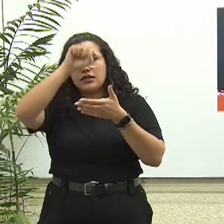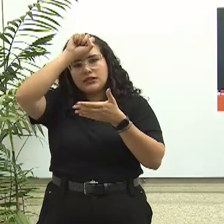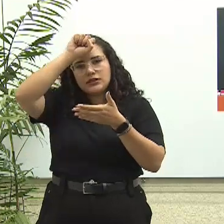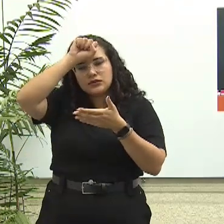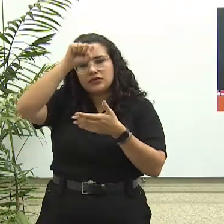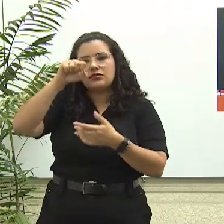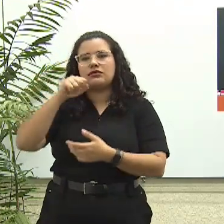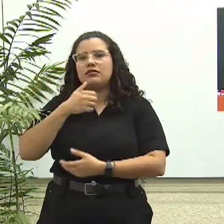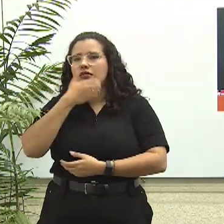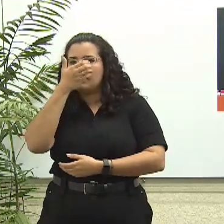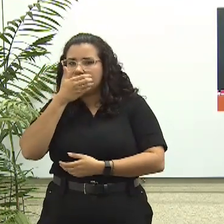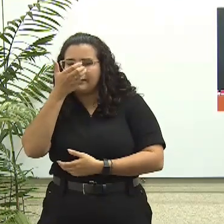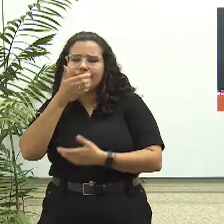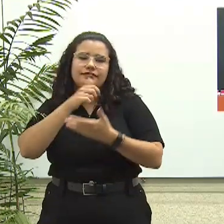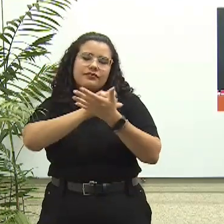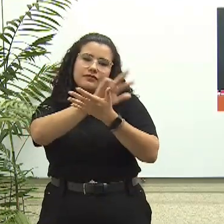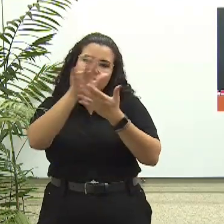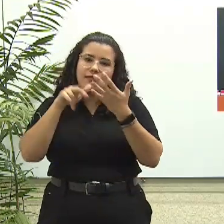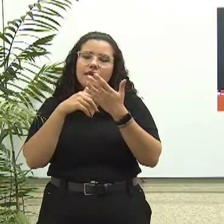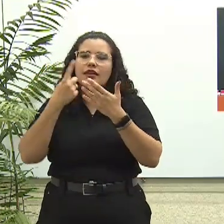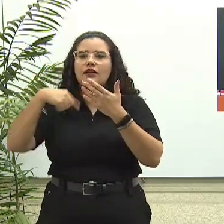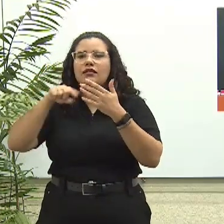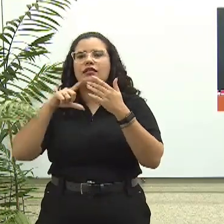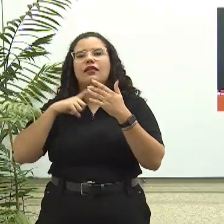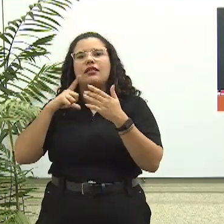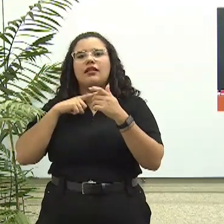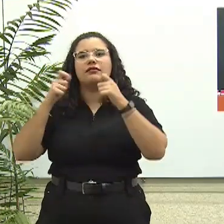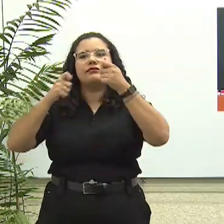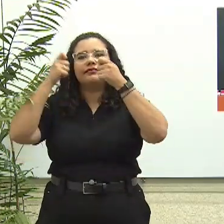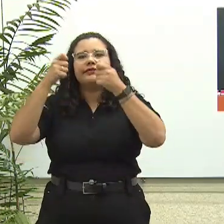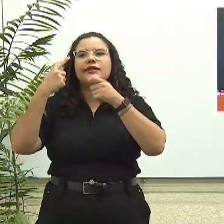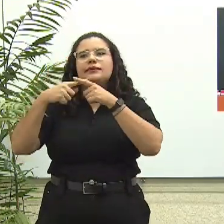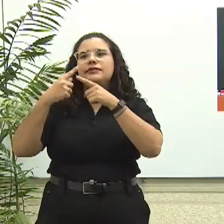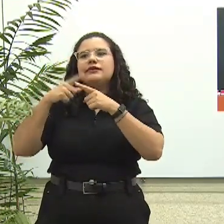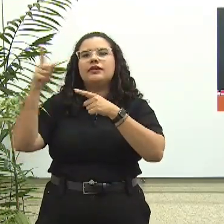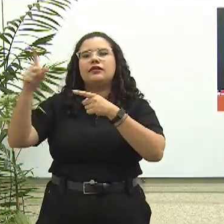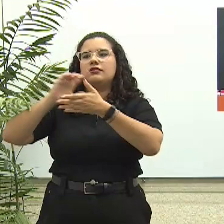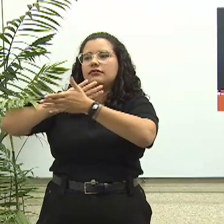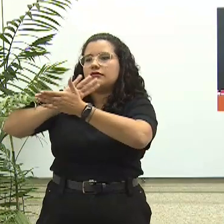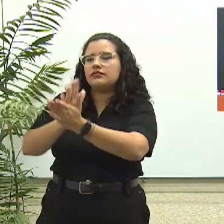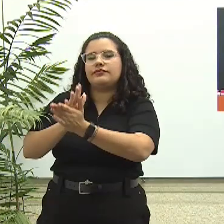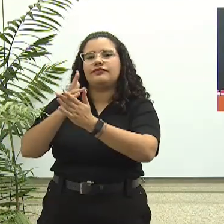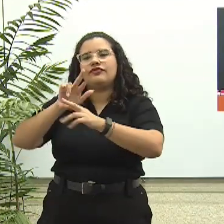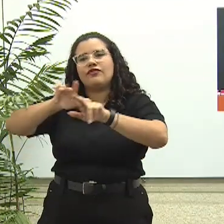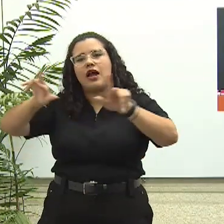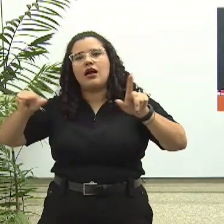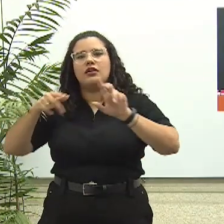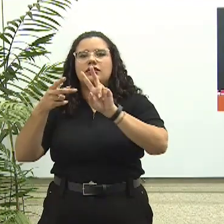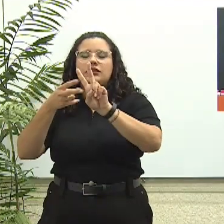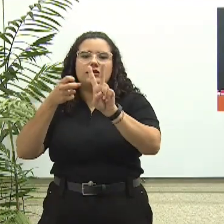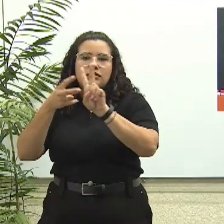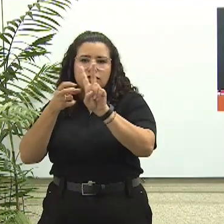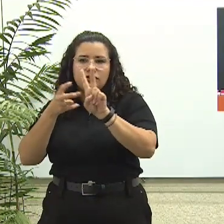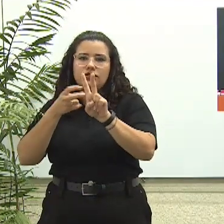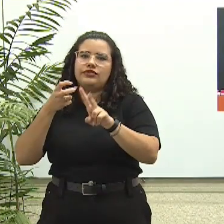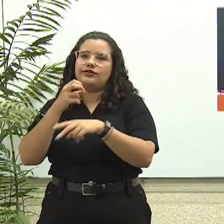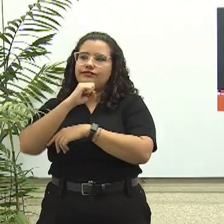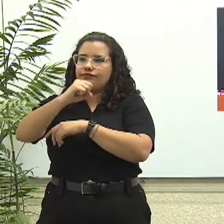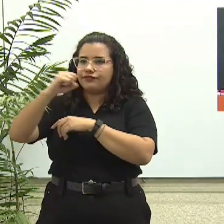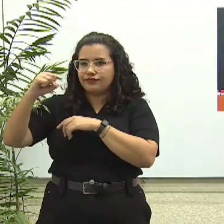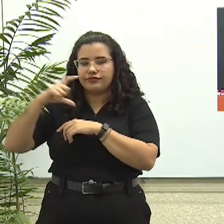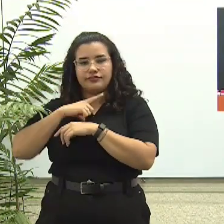e entre outros aí pra gente fazer o nosso protesto contra o massacre Yanomami com sangue indígena nas mãos né